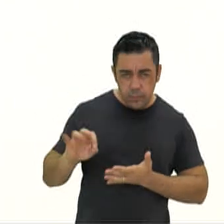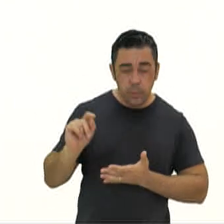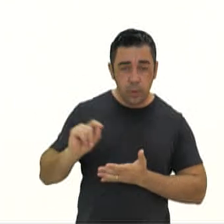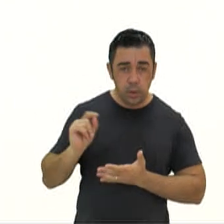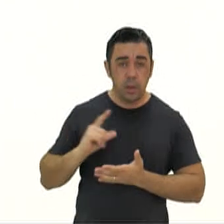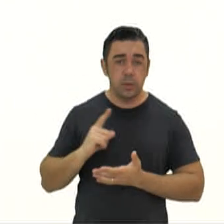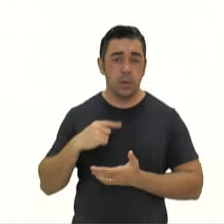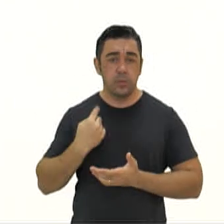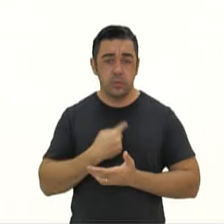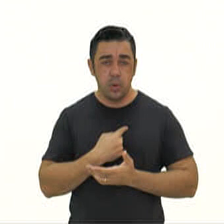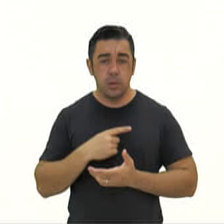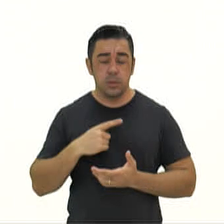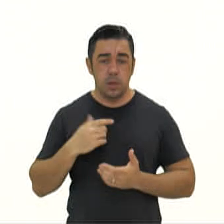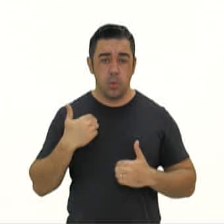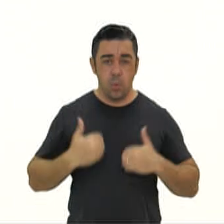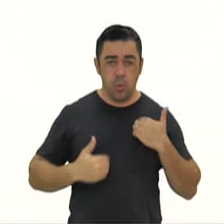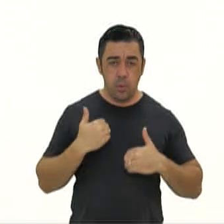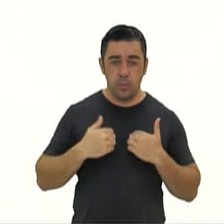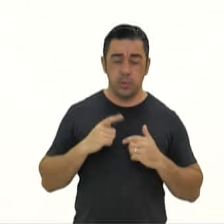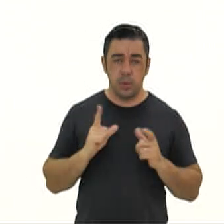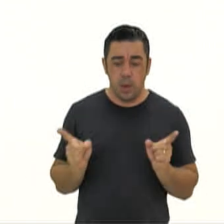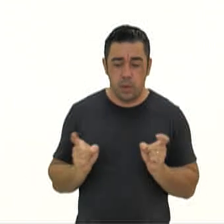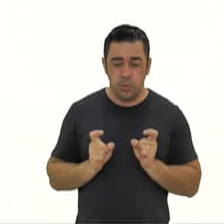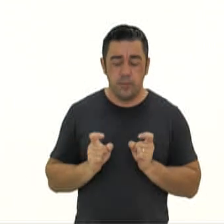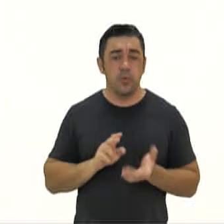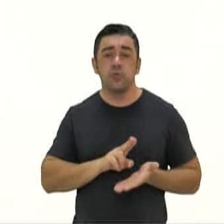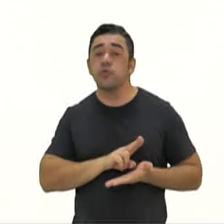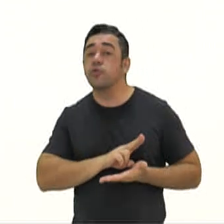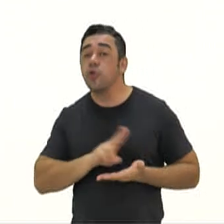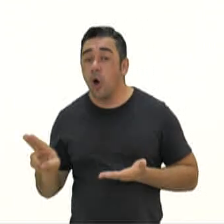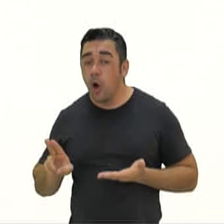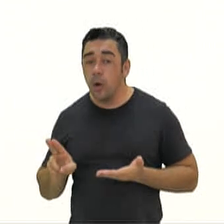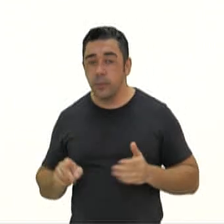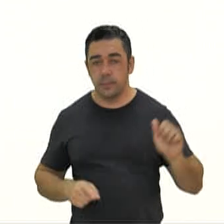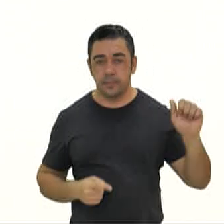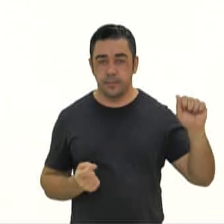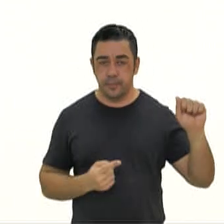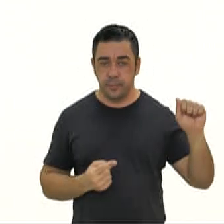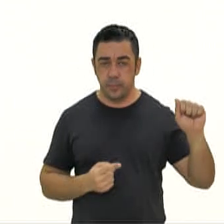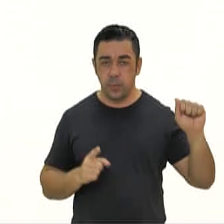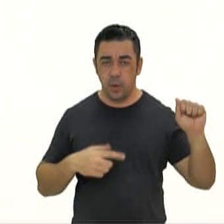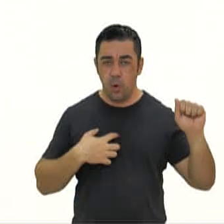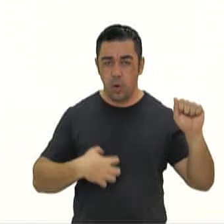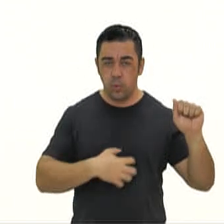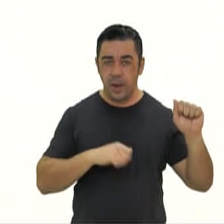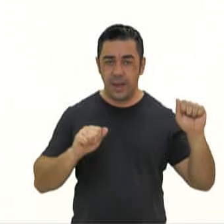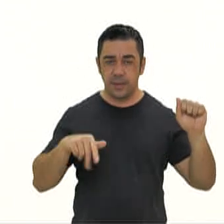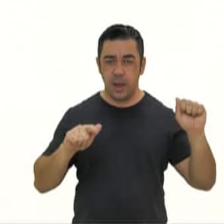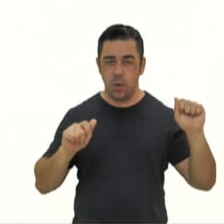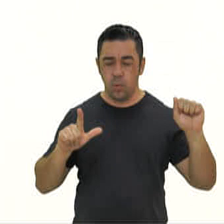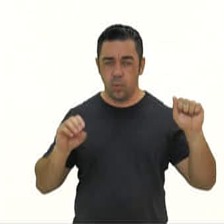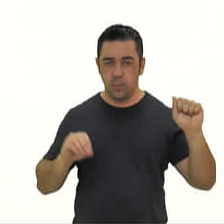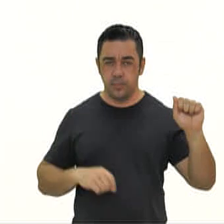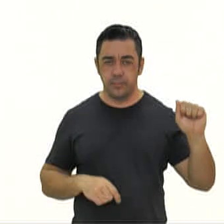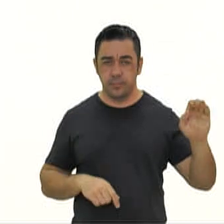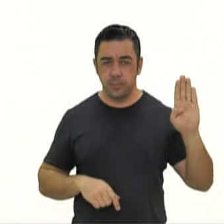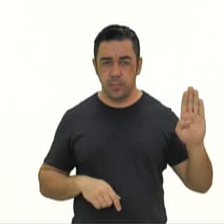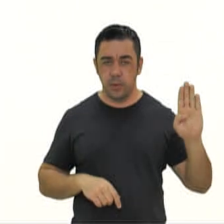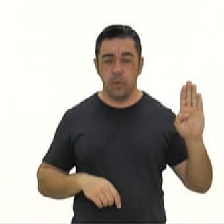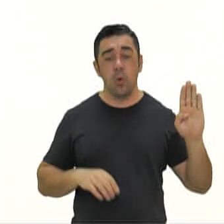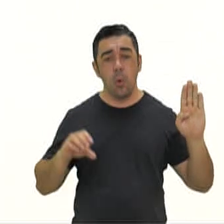respeito à presença de estruturas atrofiadas, que recebem o nome de A. Órgãos análogos, B.